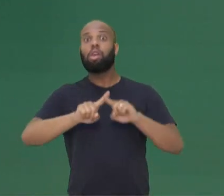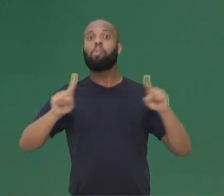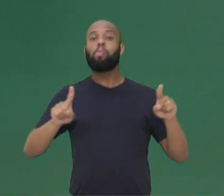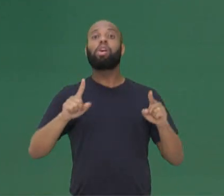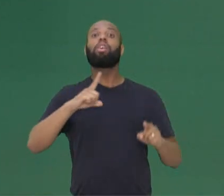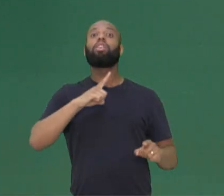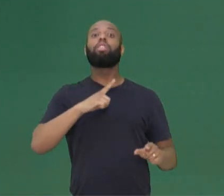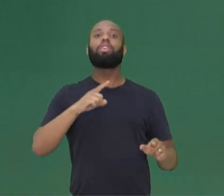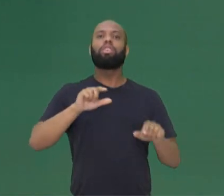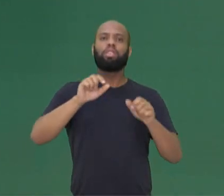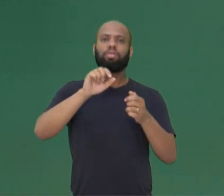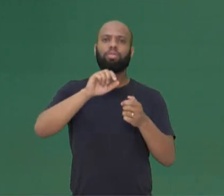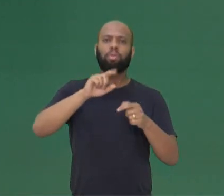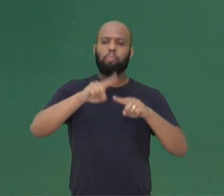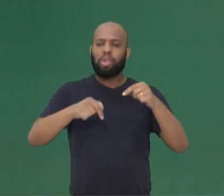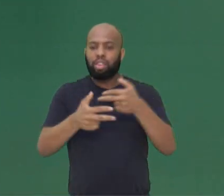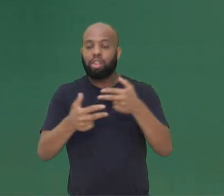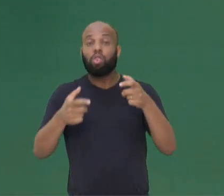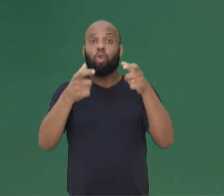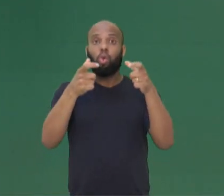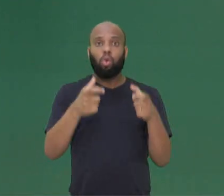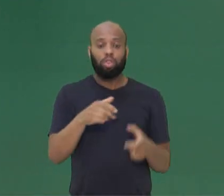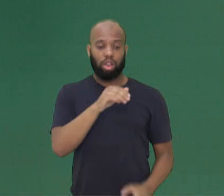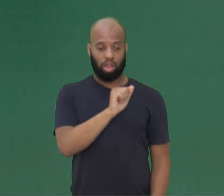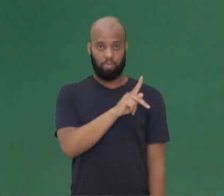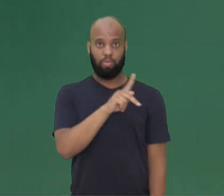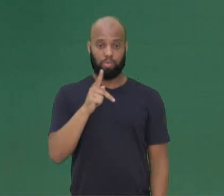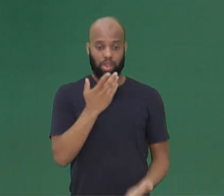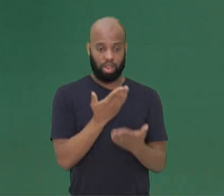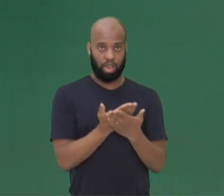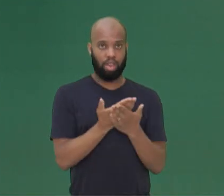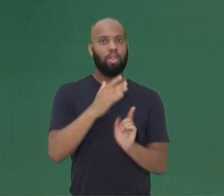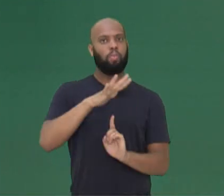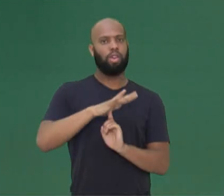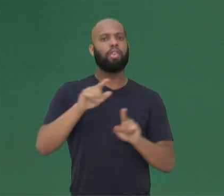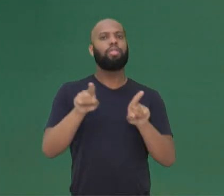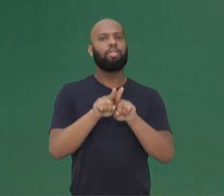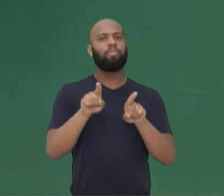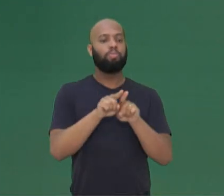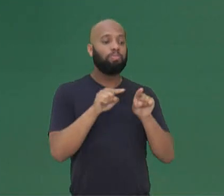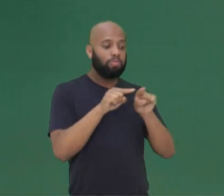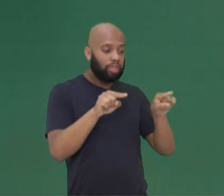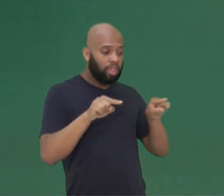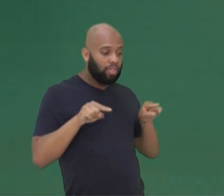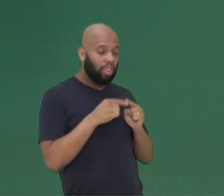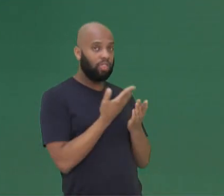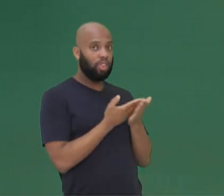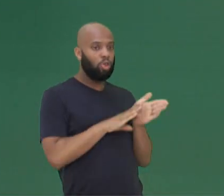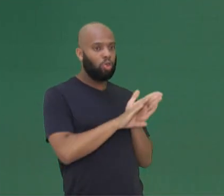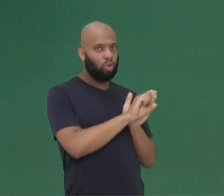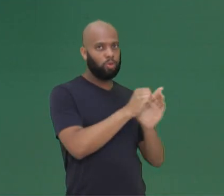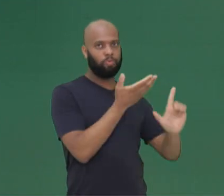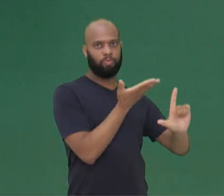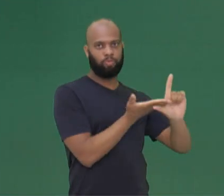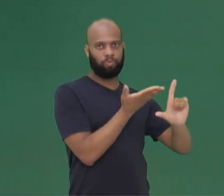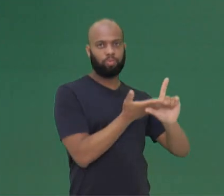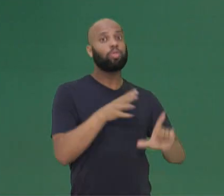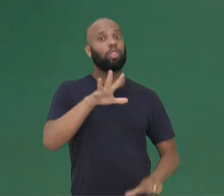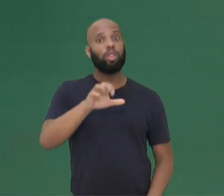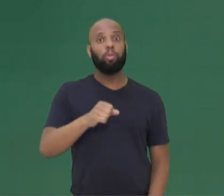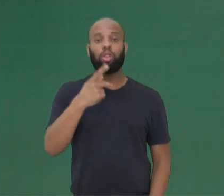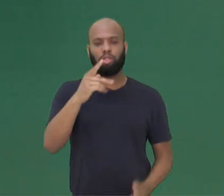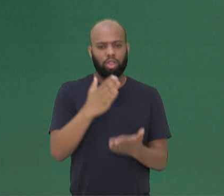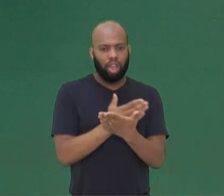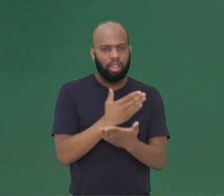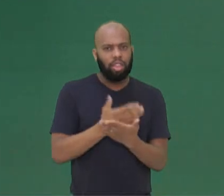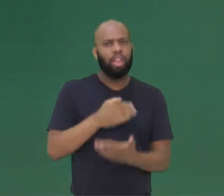as informações dessa aula pelo aplicativo Aula Paraná e também pelo Google Classroom. Pega o caderno, pega o penal, nós